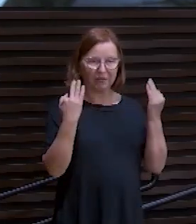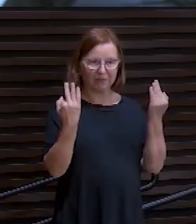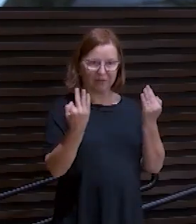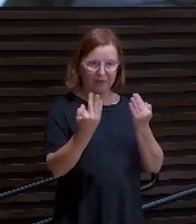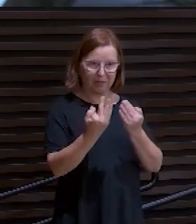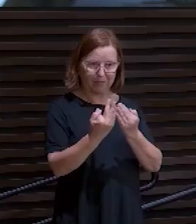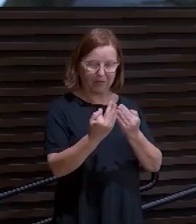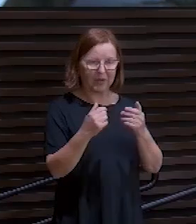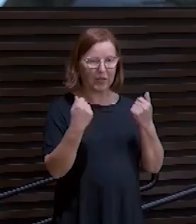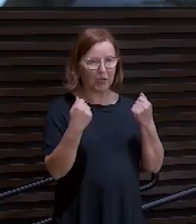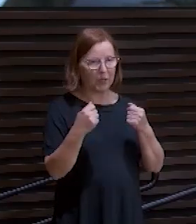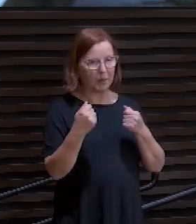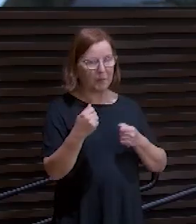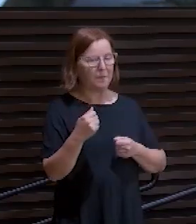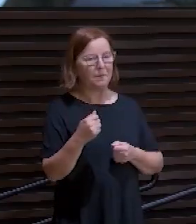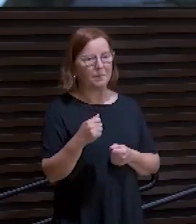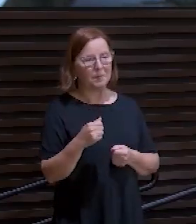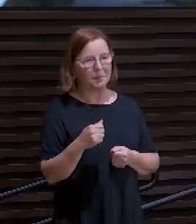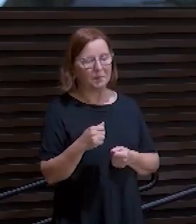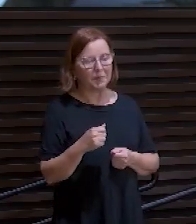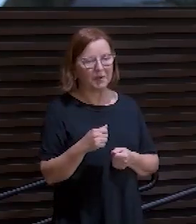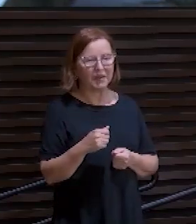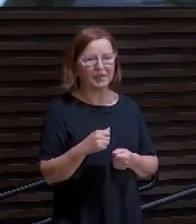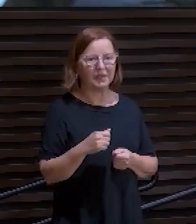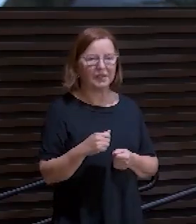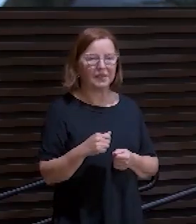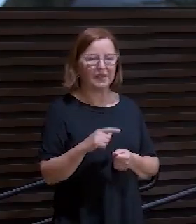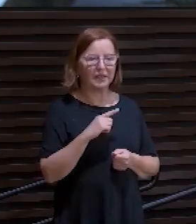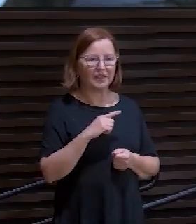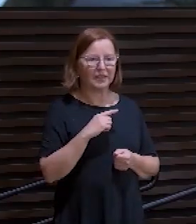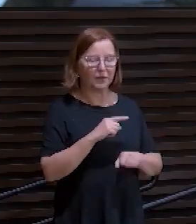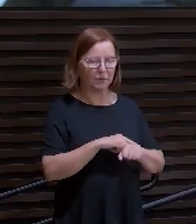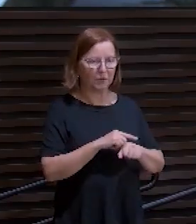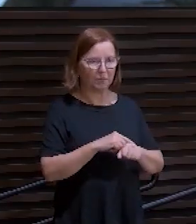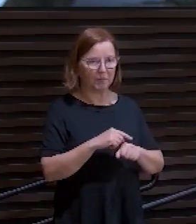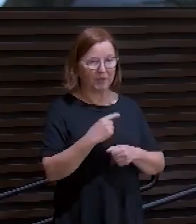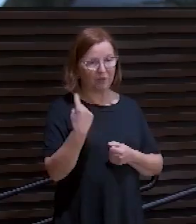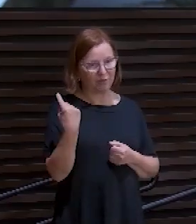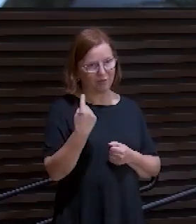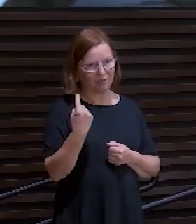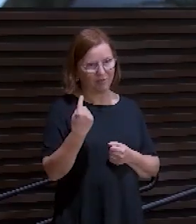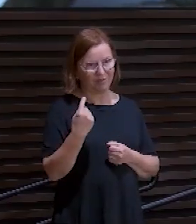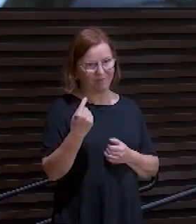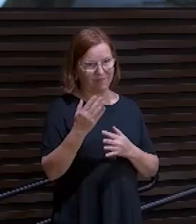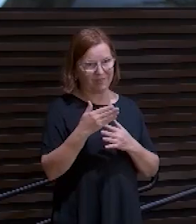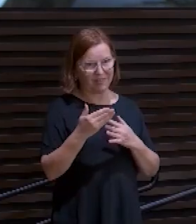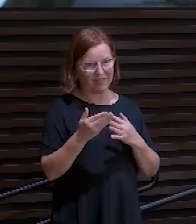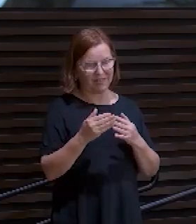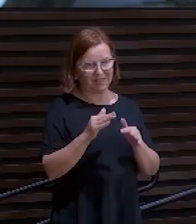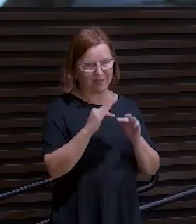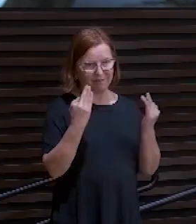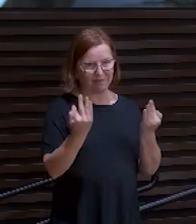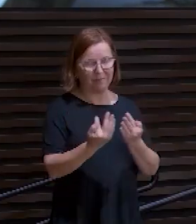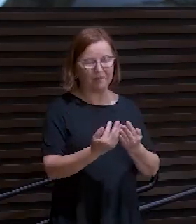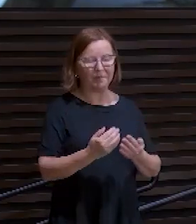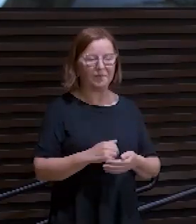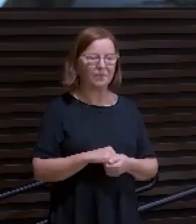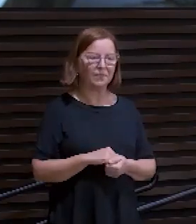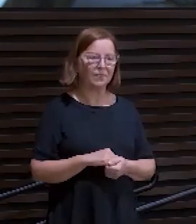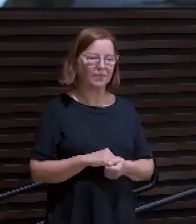E que aquilo que nós vivemos dentro da nossa casa diz respeito somente a nós. Nós